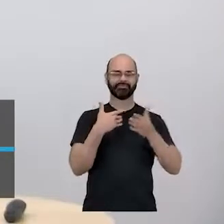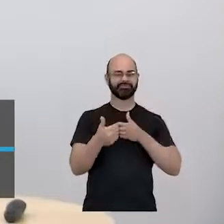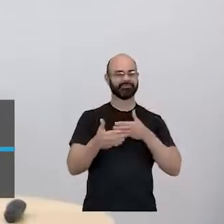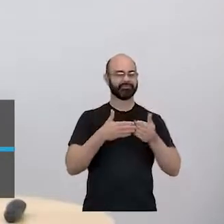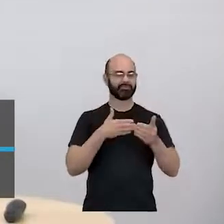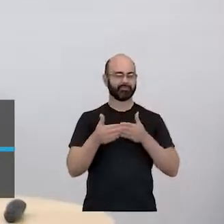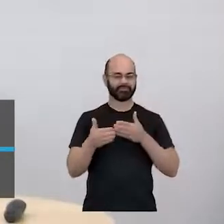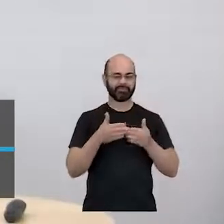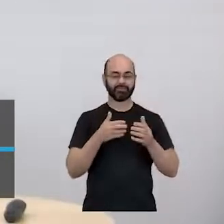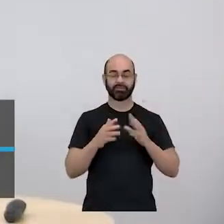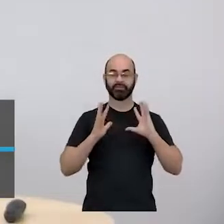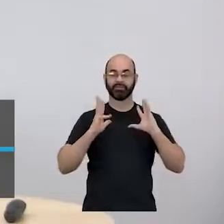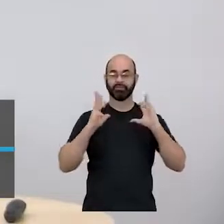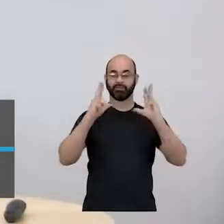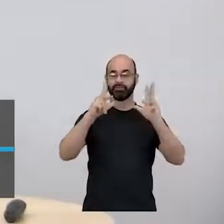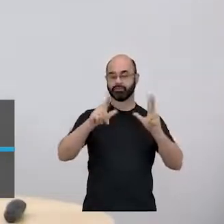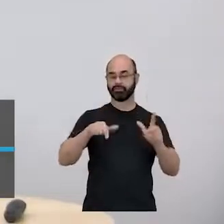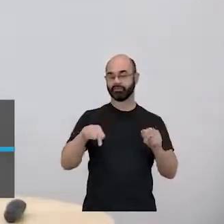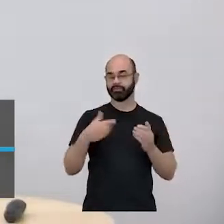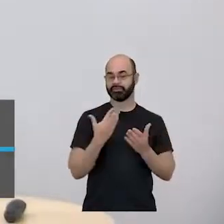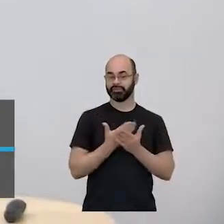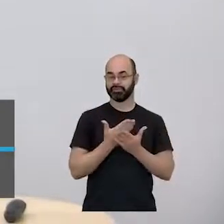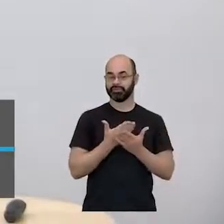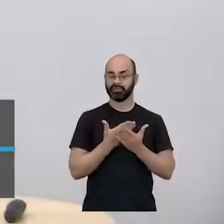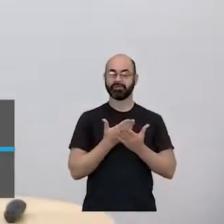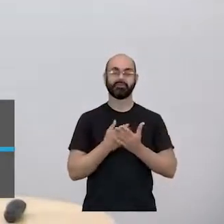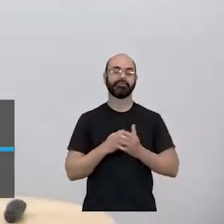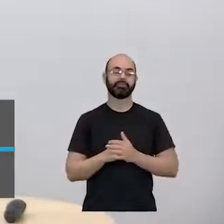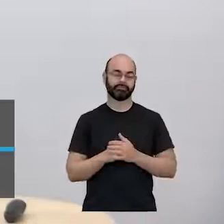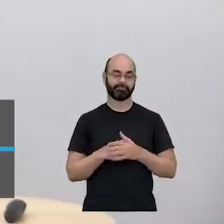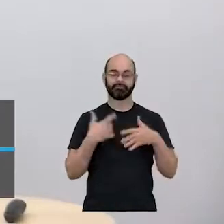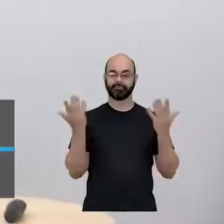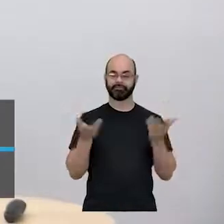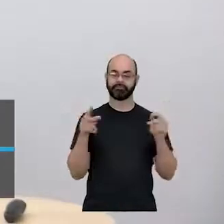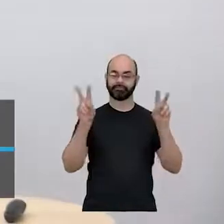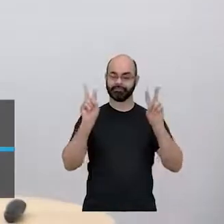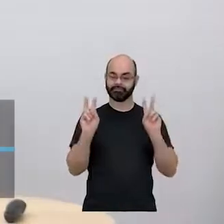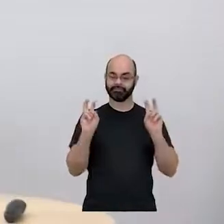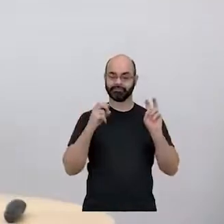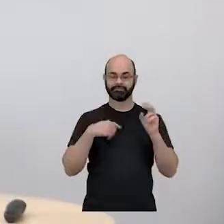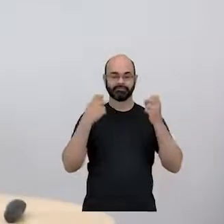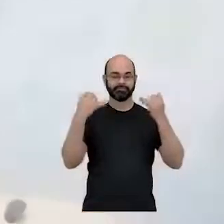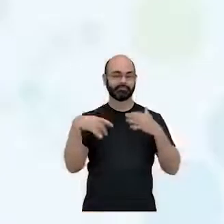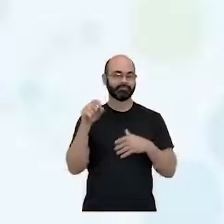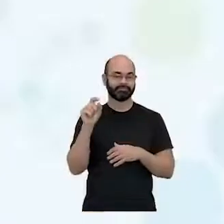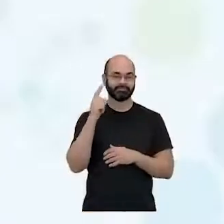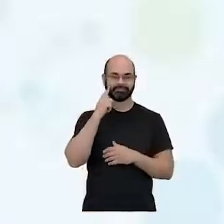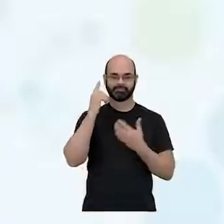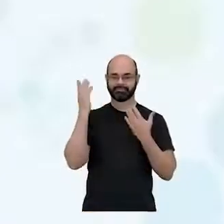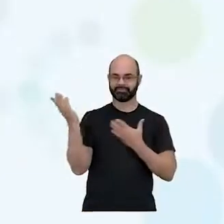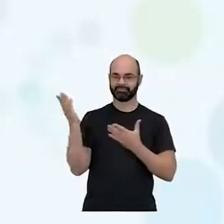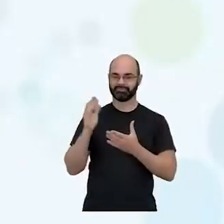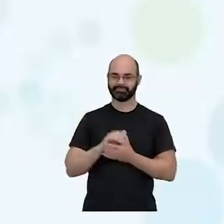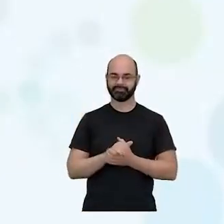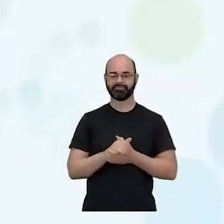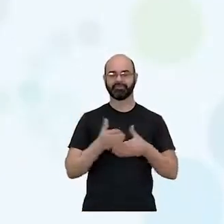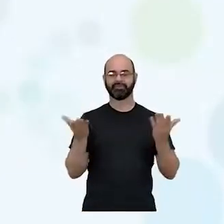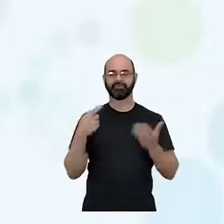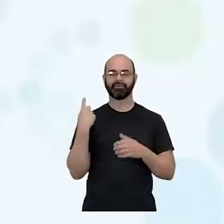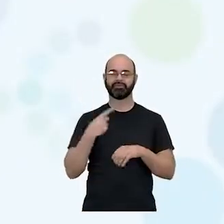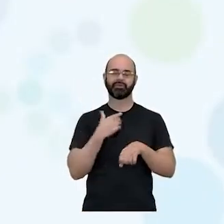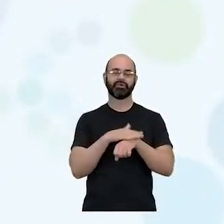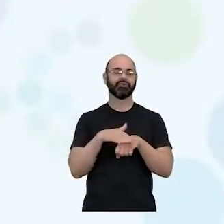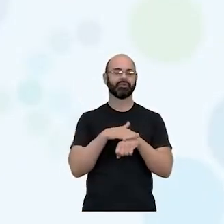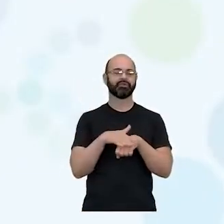nos mandam durante a aula. E eu gostaria de falar o tema de hoje. Se liga aí na tela. Gente, hoje nós vamos